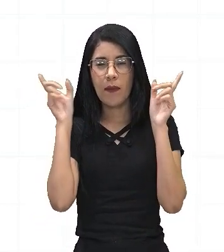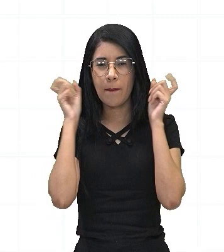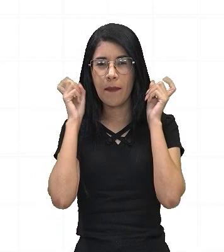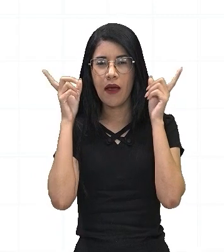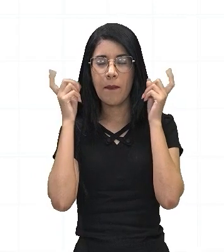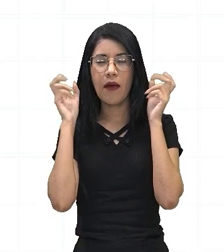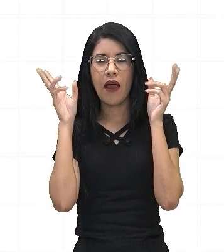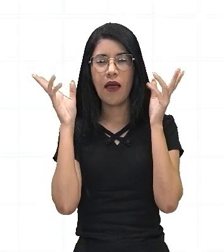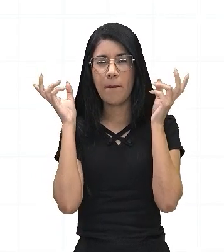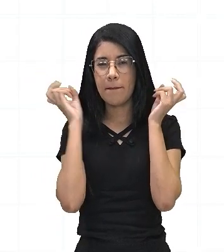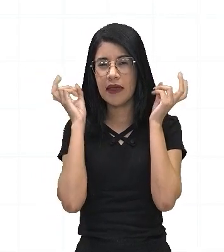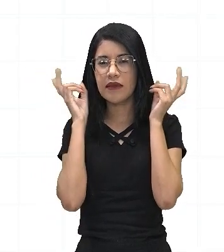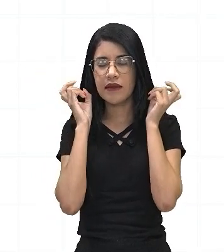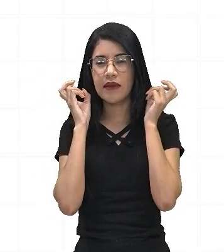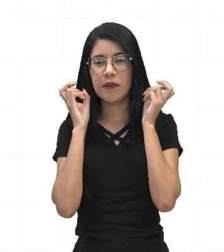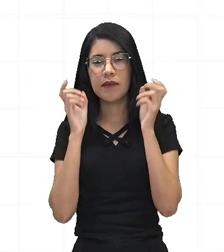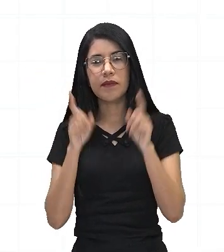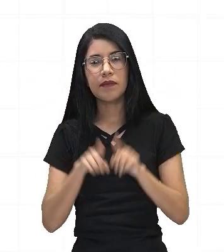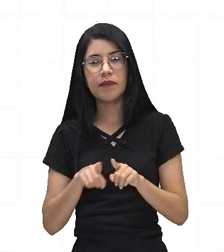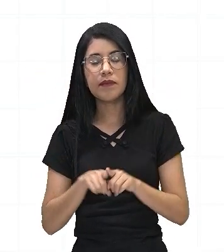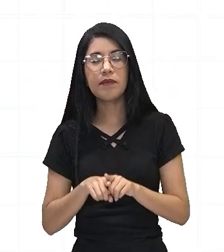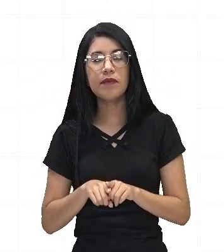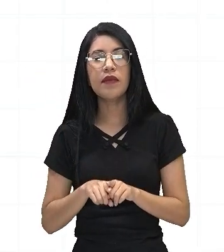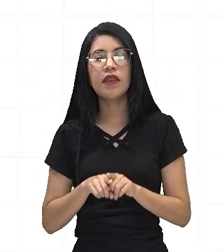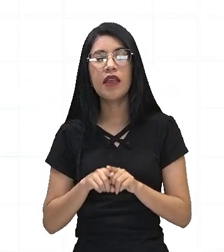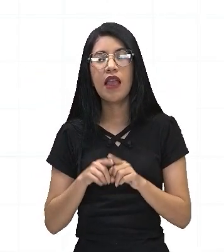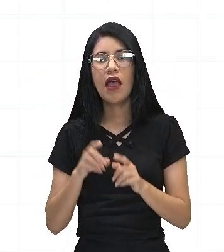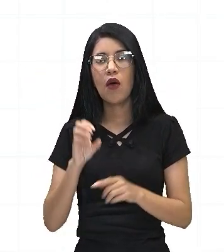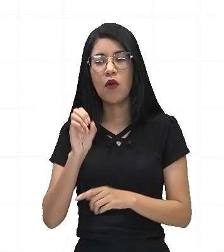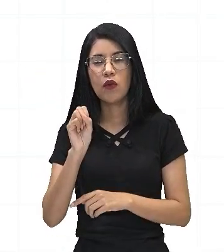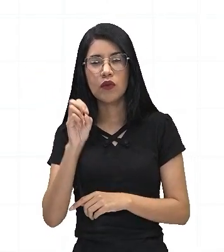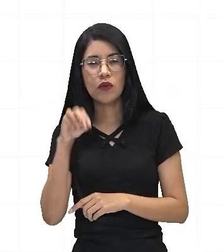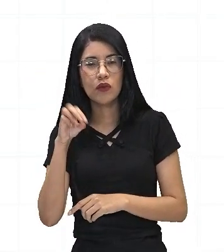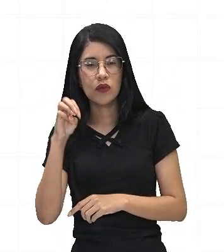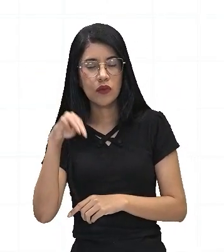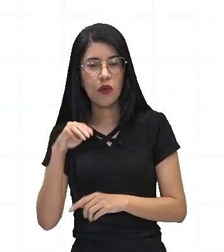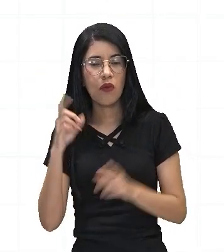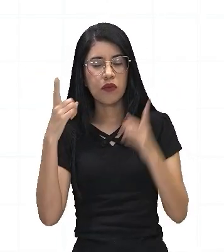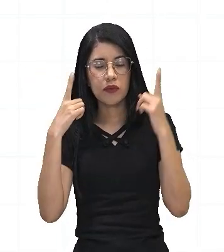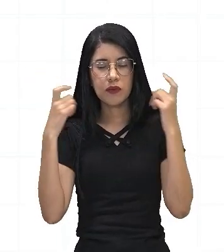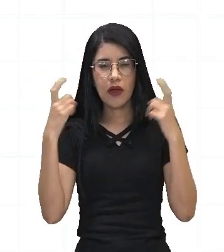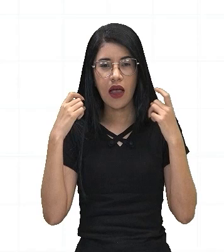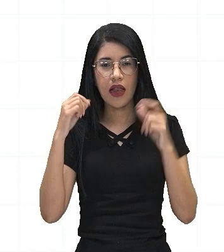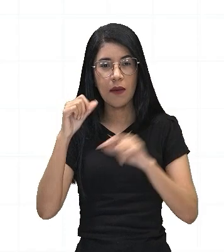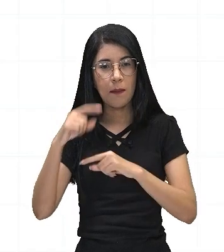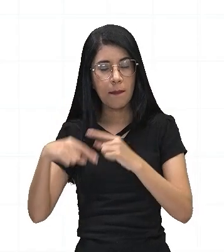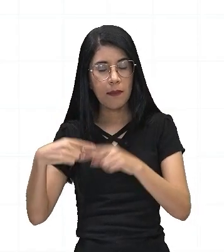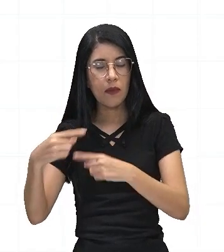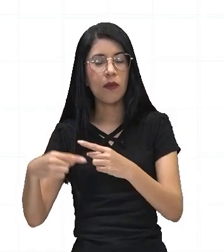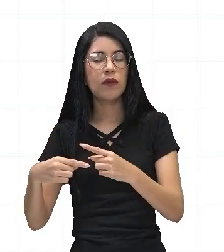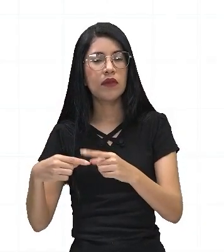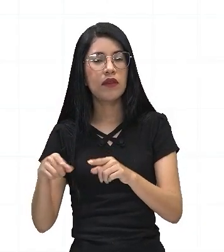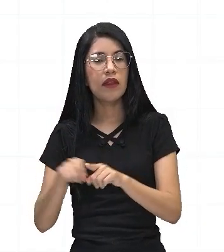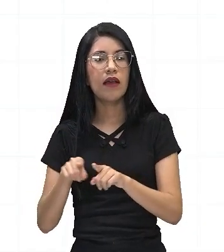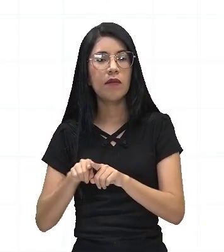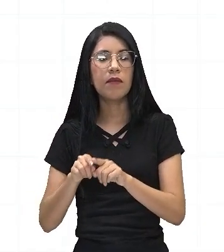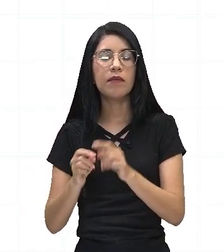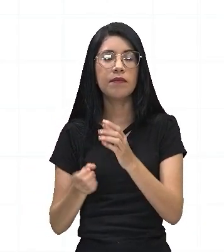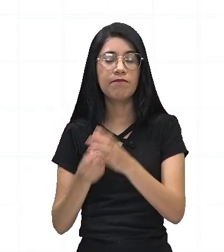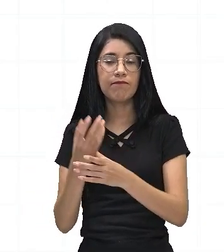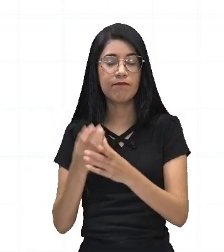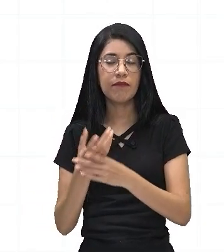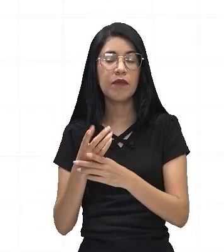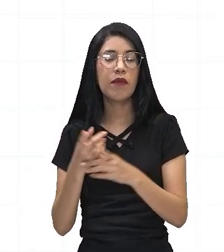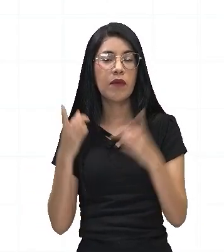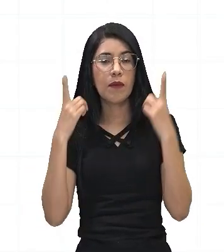também chamamos de som. Todas as coisas que produzem sons estão transformando algum tipo de energia em energia